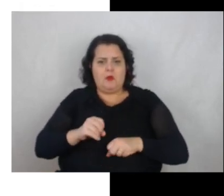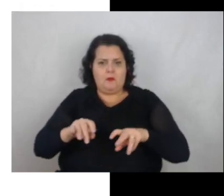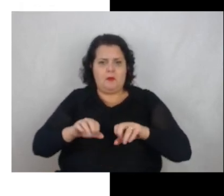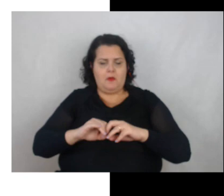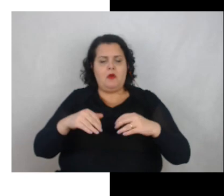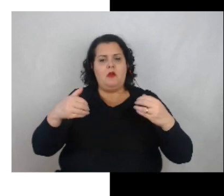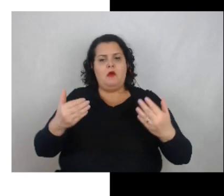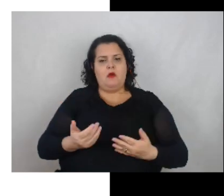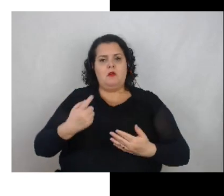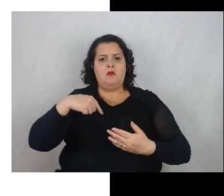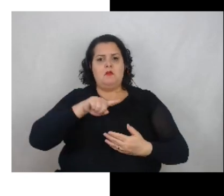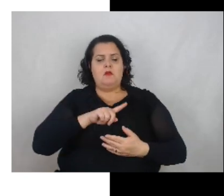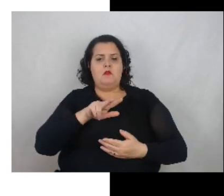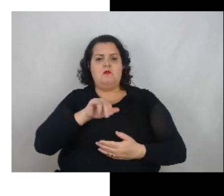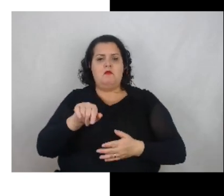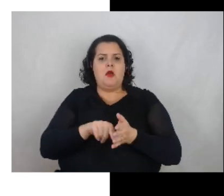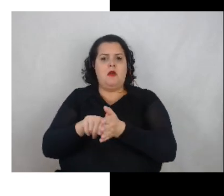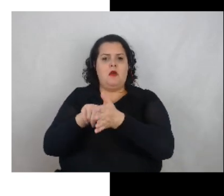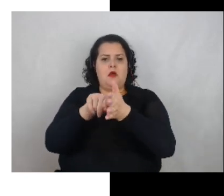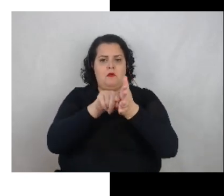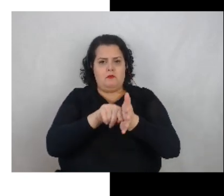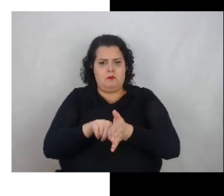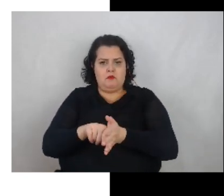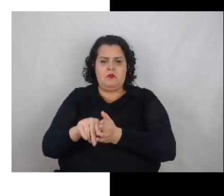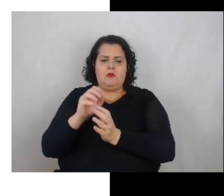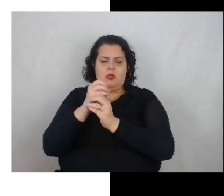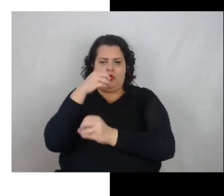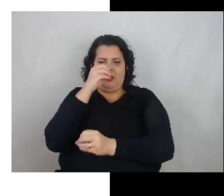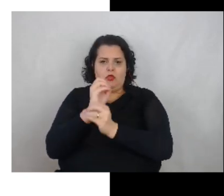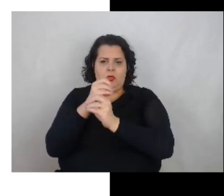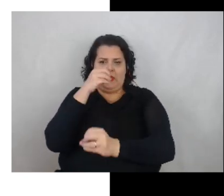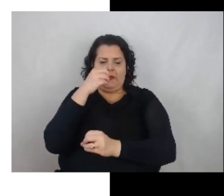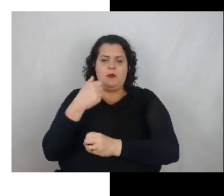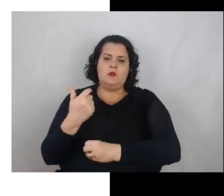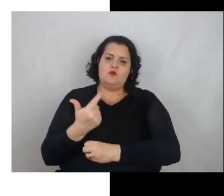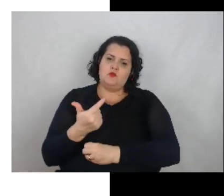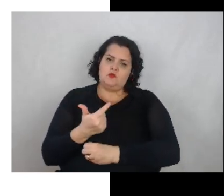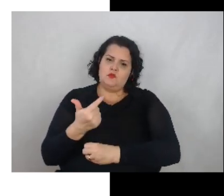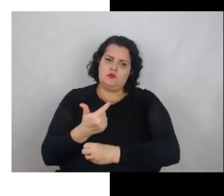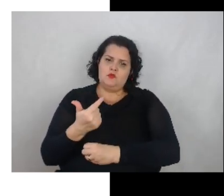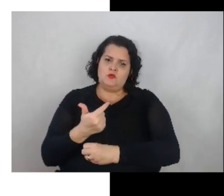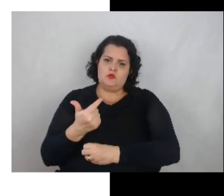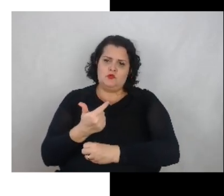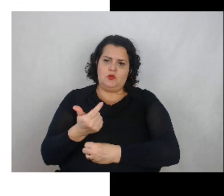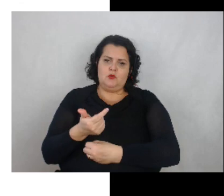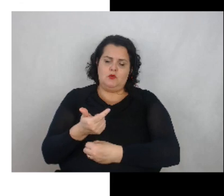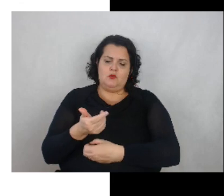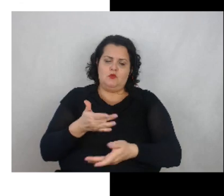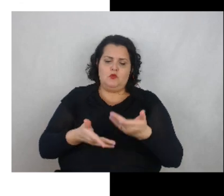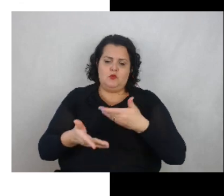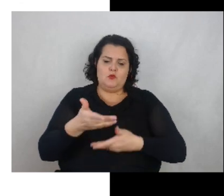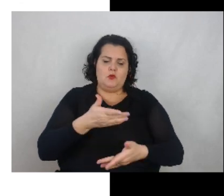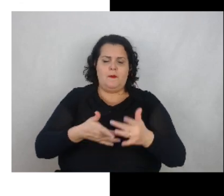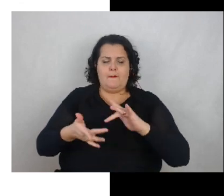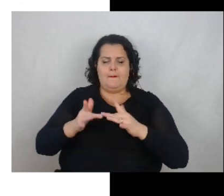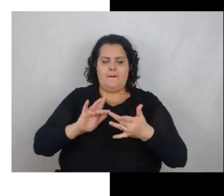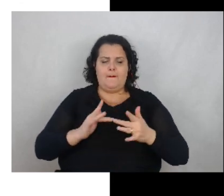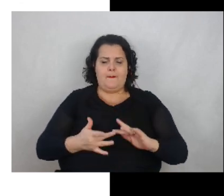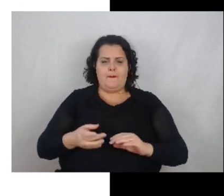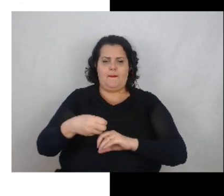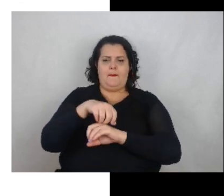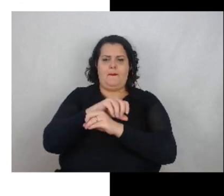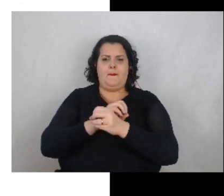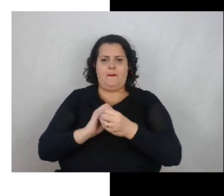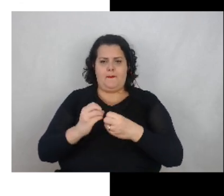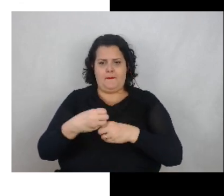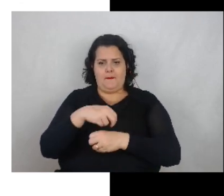estudar em nosso projeto, no nosso laboratório, um novo segundo mensageiro intracelular, que é o chamado NAADP,